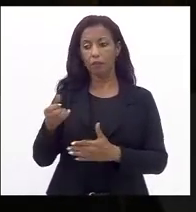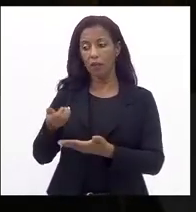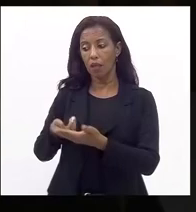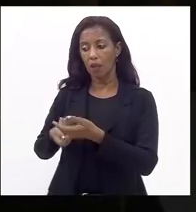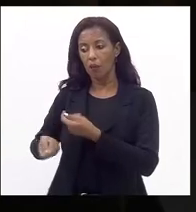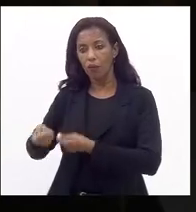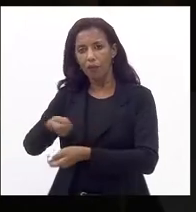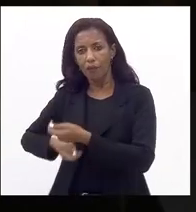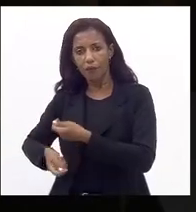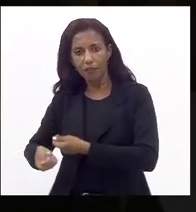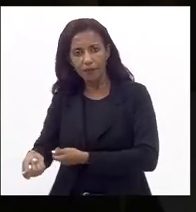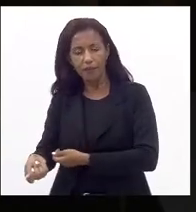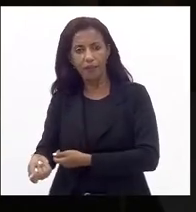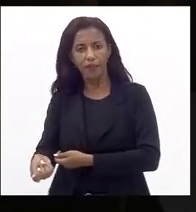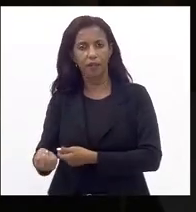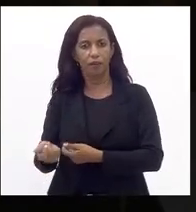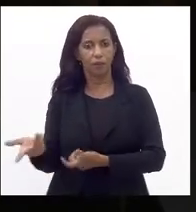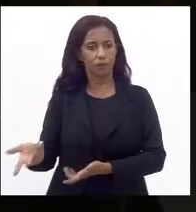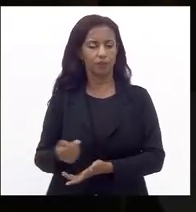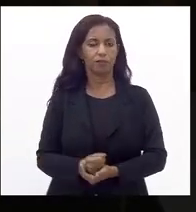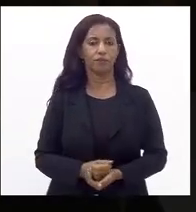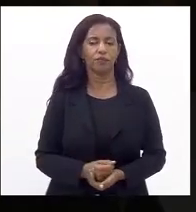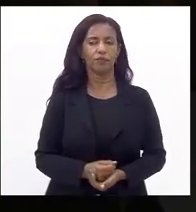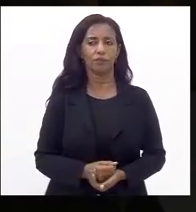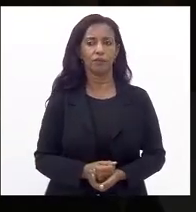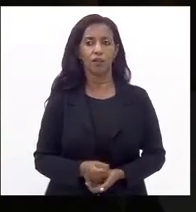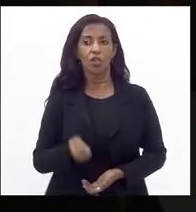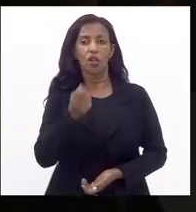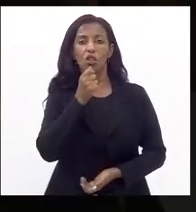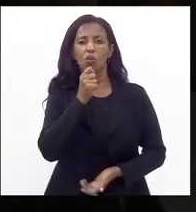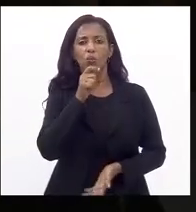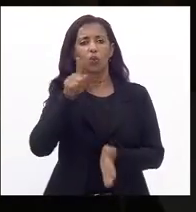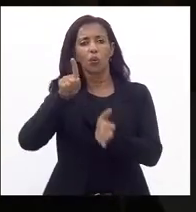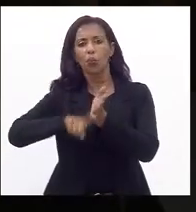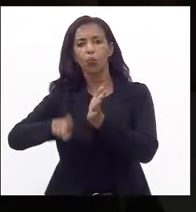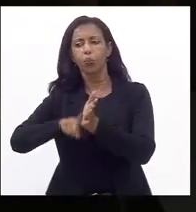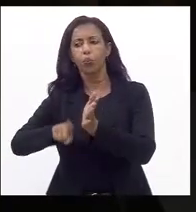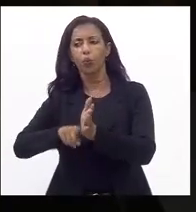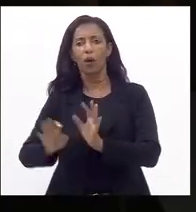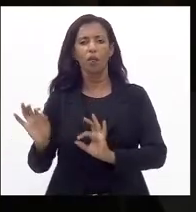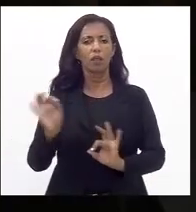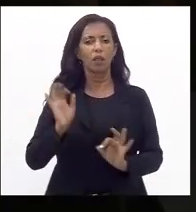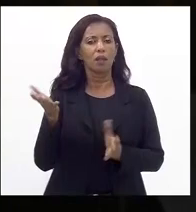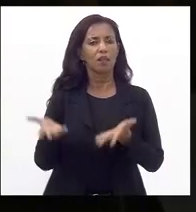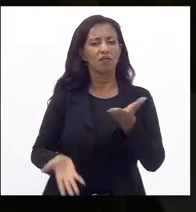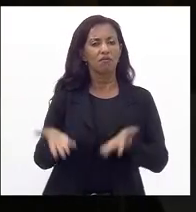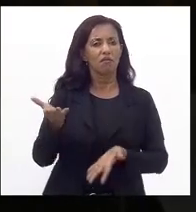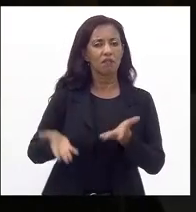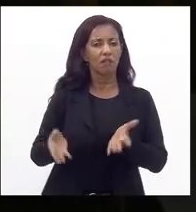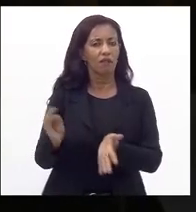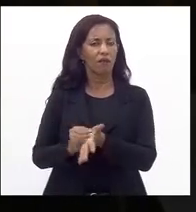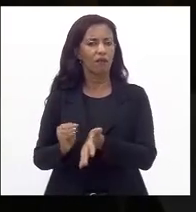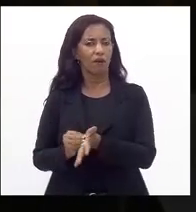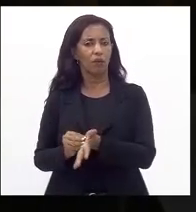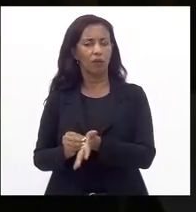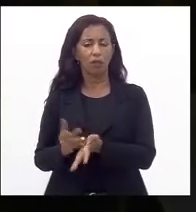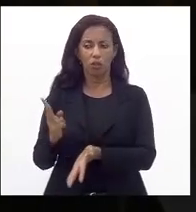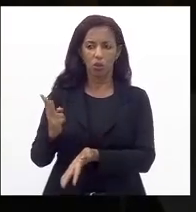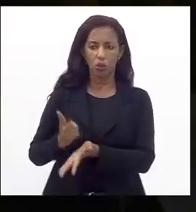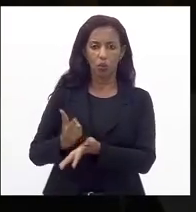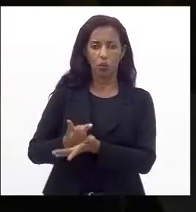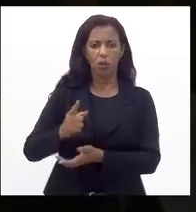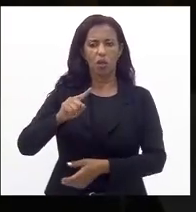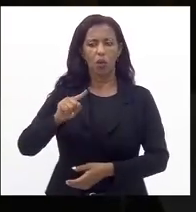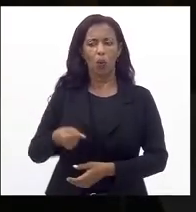financeiro que é um fundo superavitário que não tem déficit nem dizer que vive é um fundo que atualmente